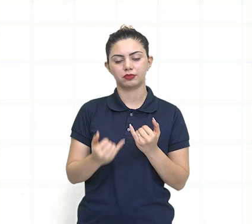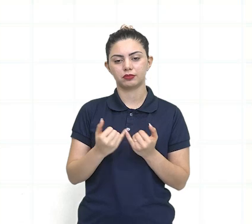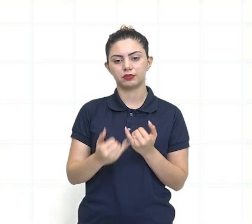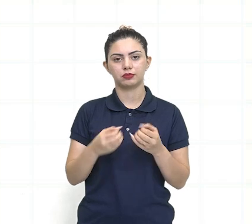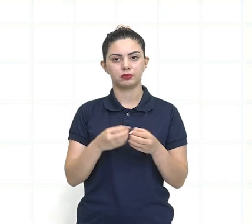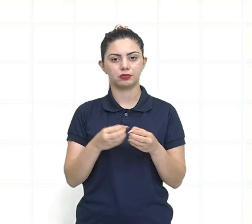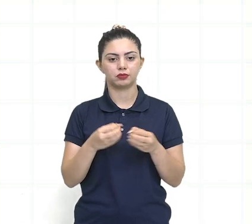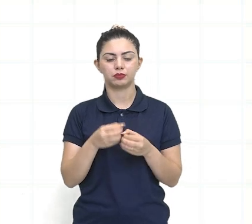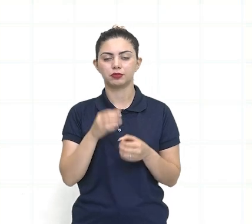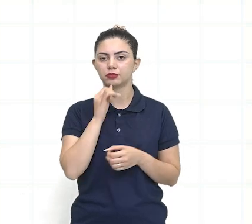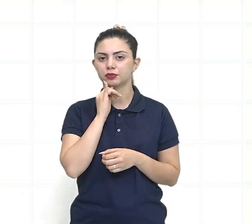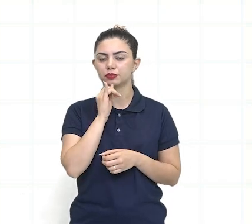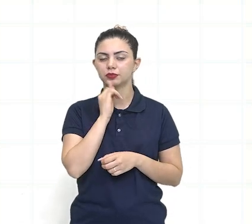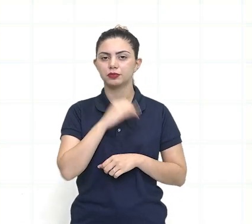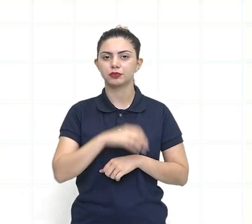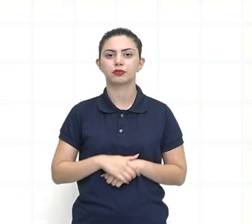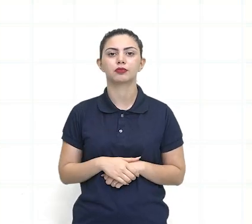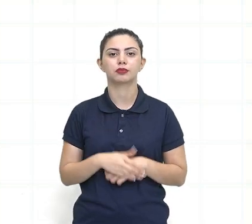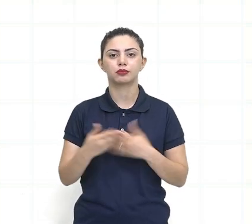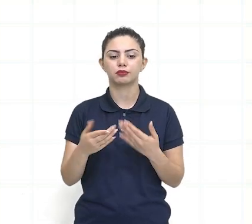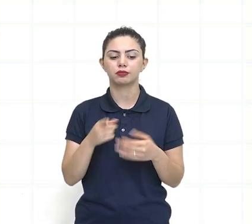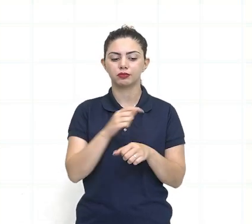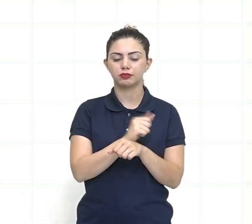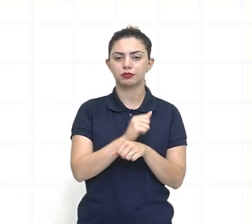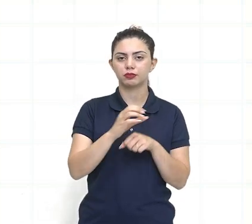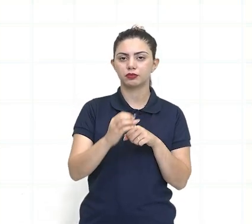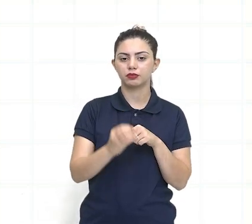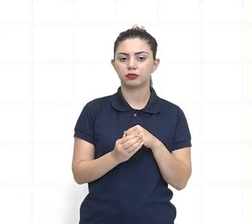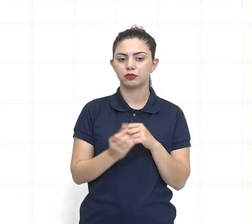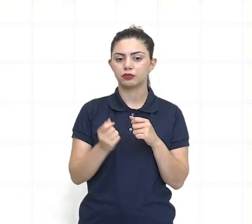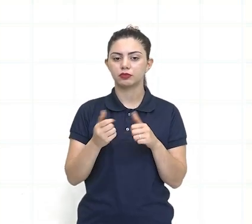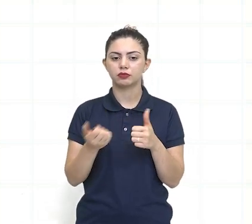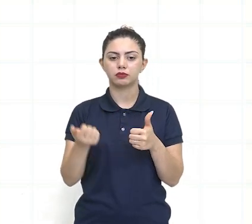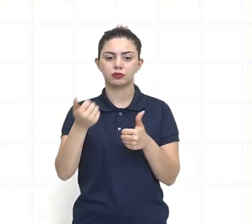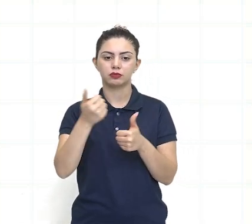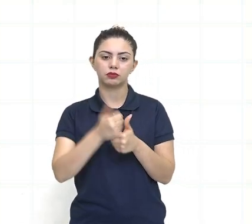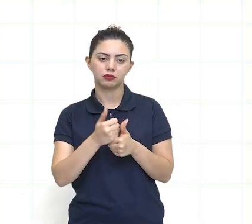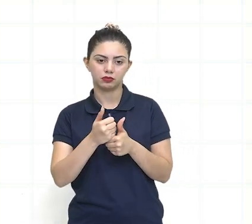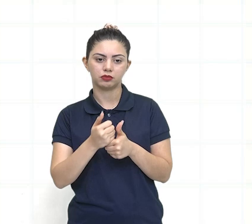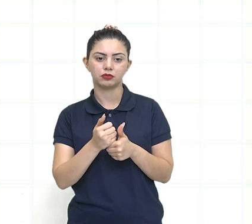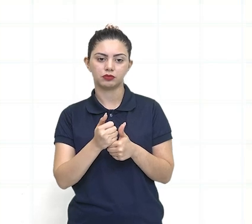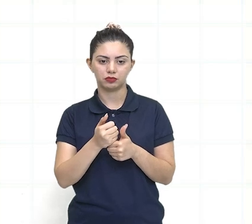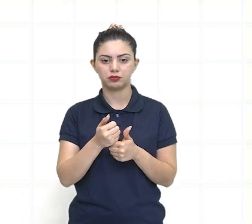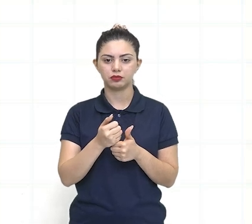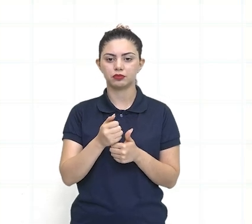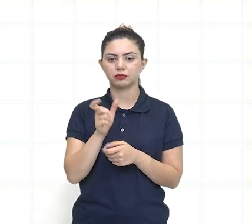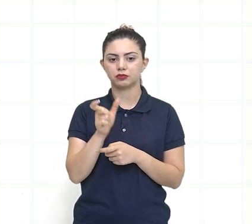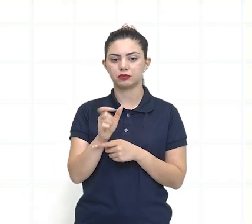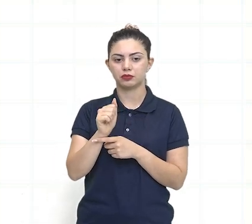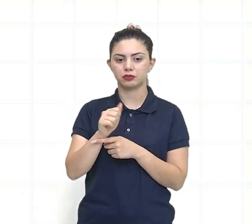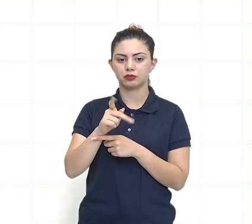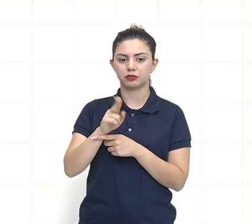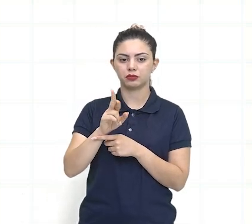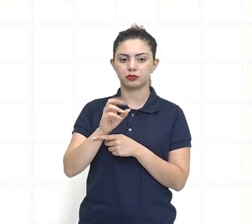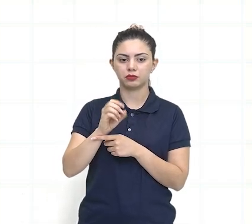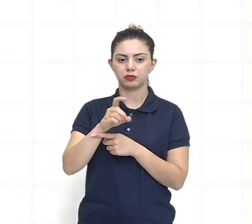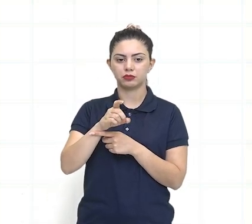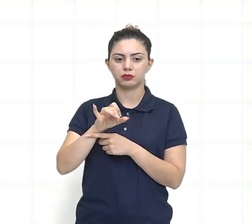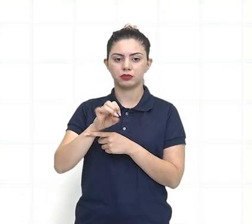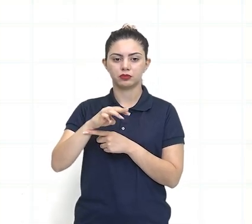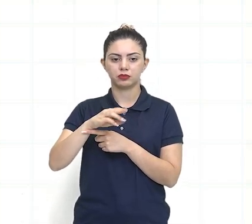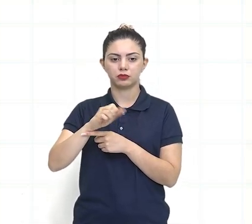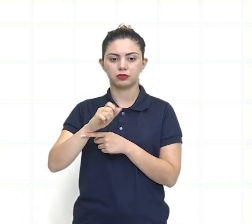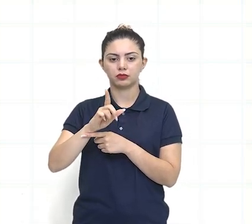Então, você vai substituir os artigos por aproximadamente. Exemplo. Se